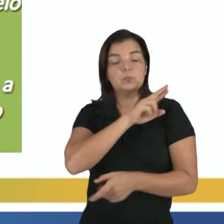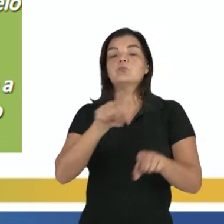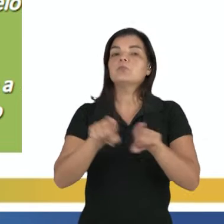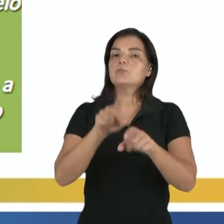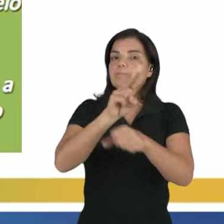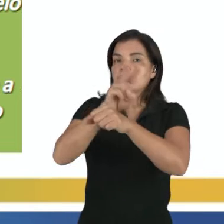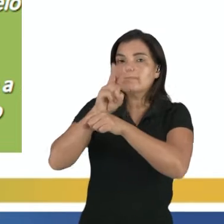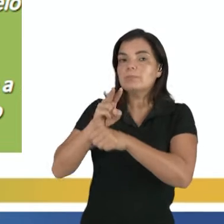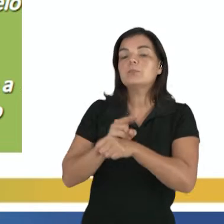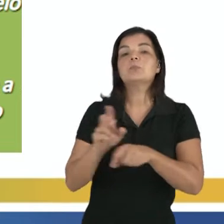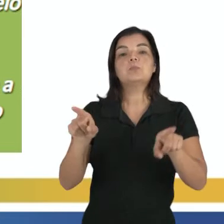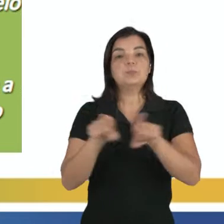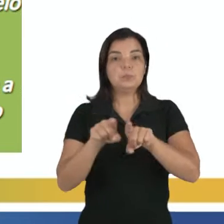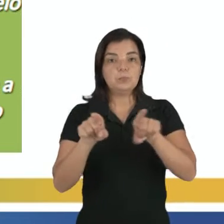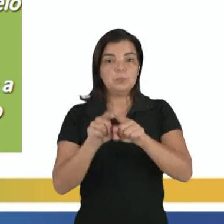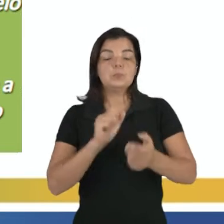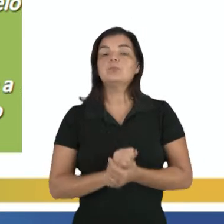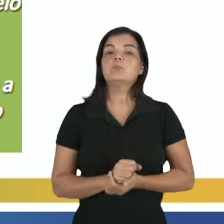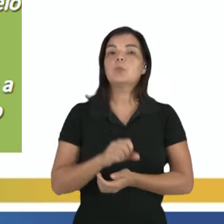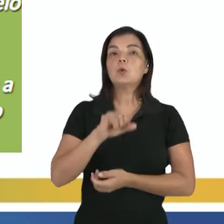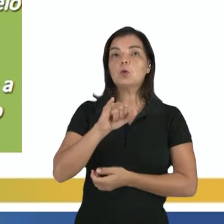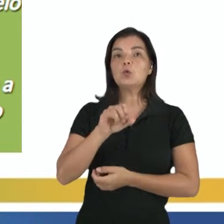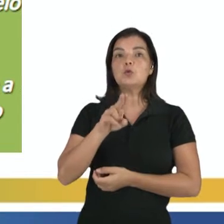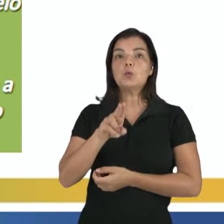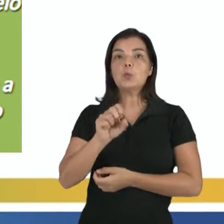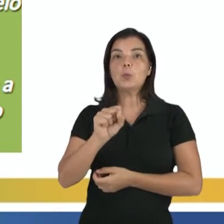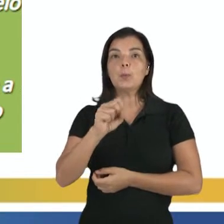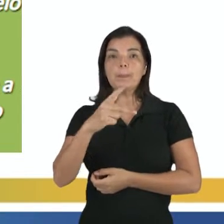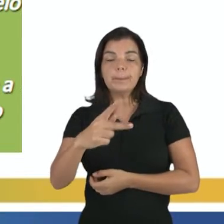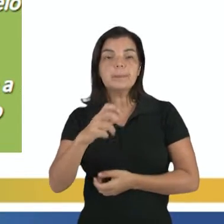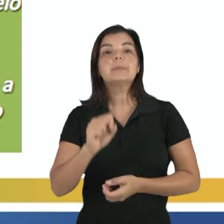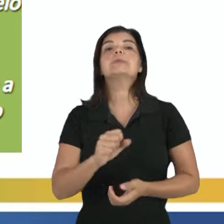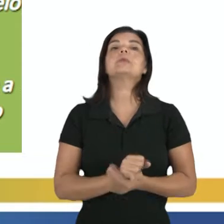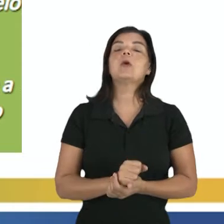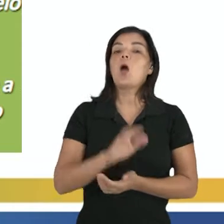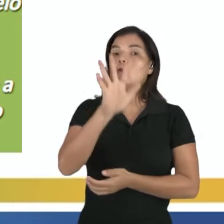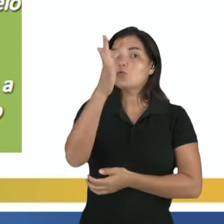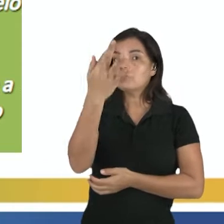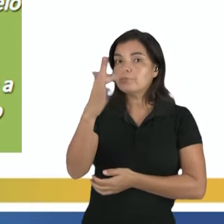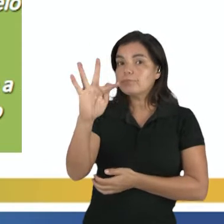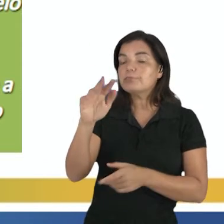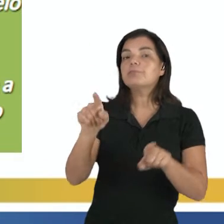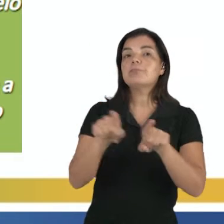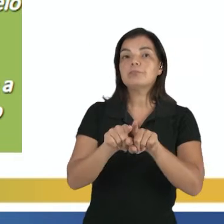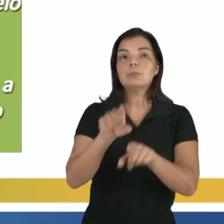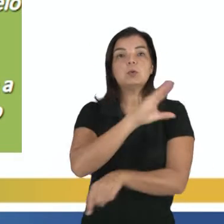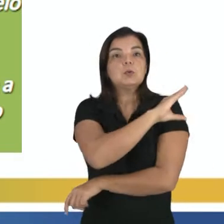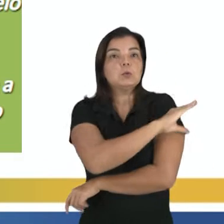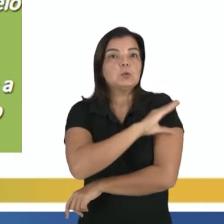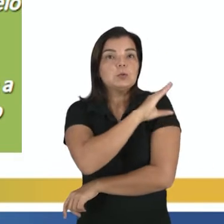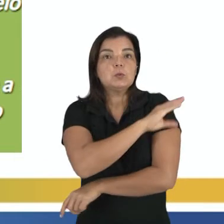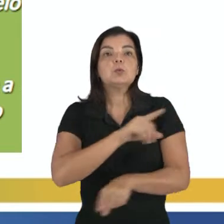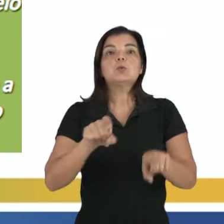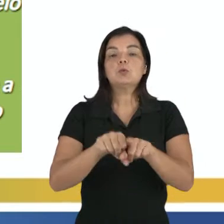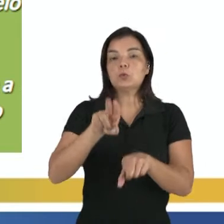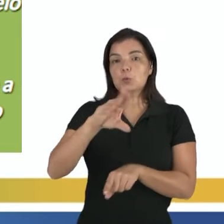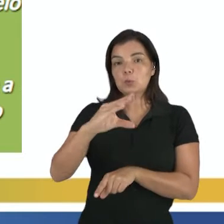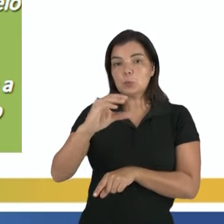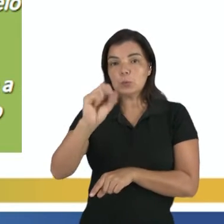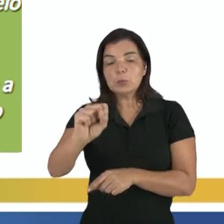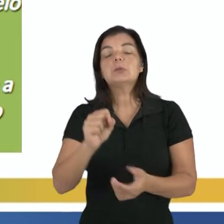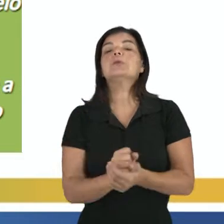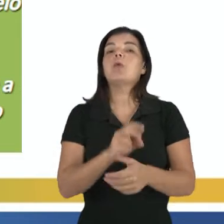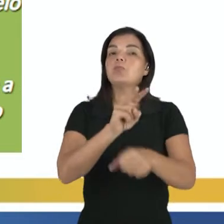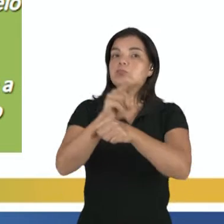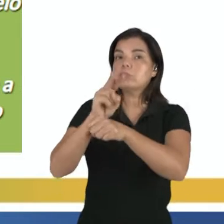de conservação, ou também chamadas de UCs, a nível federal, e a coordenação das UCs, né, unidades de